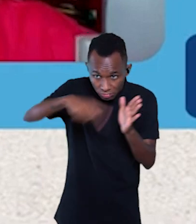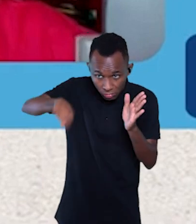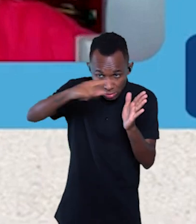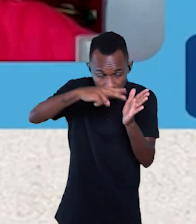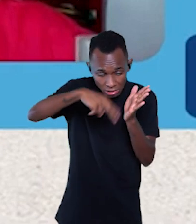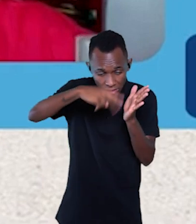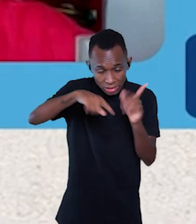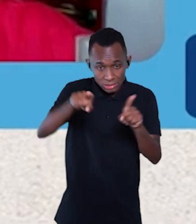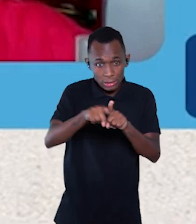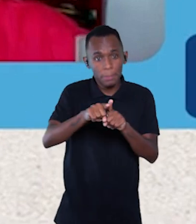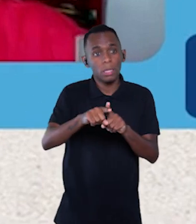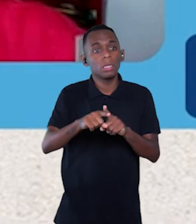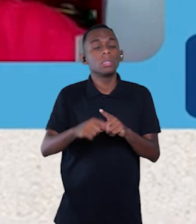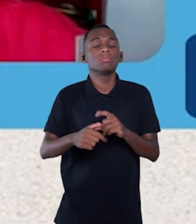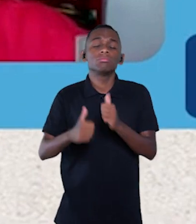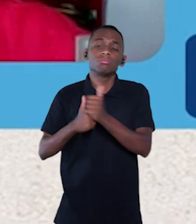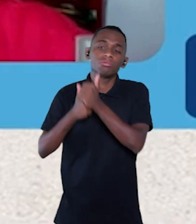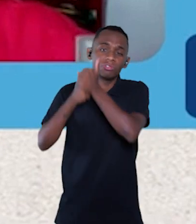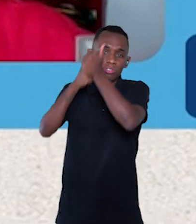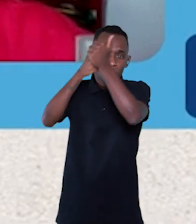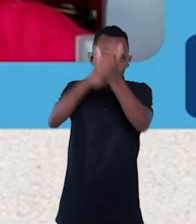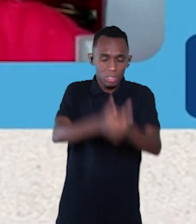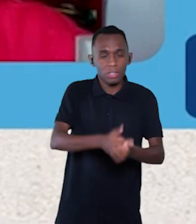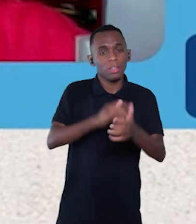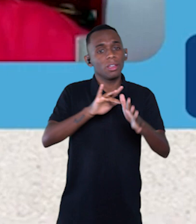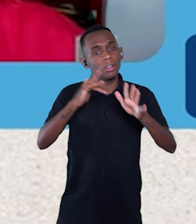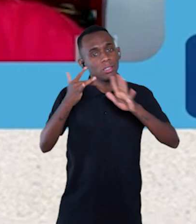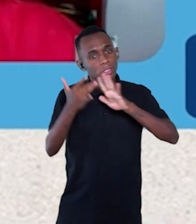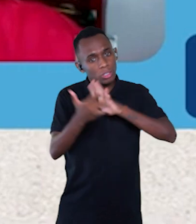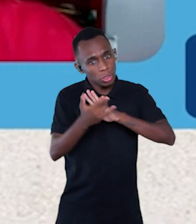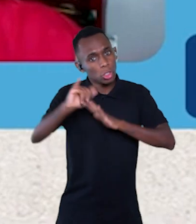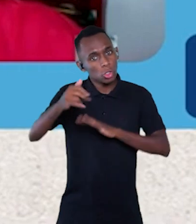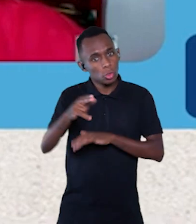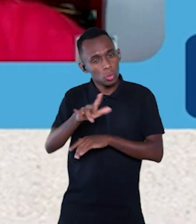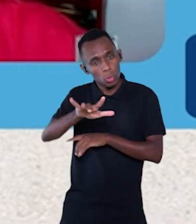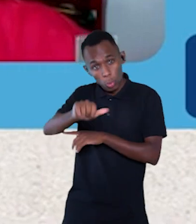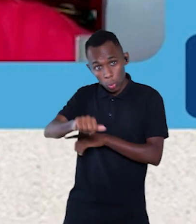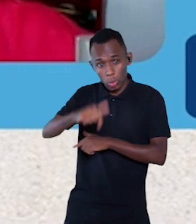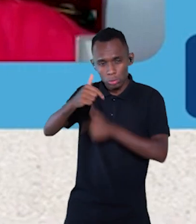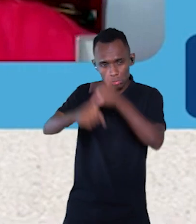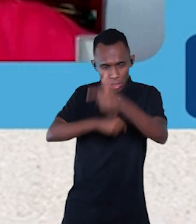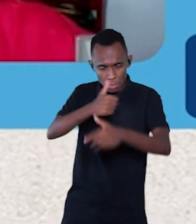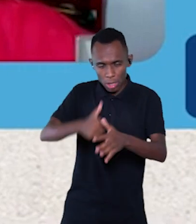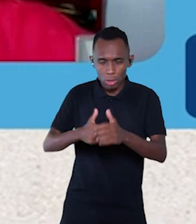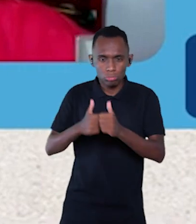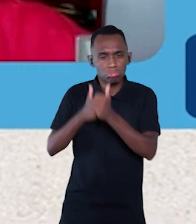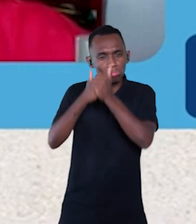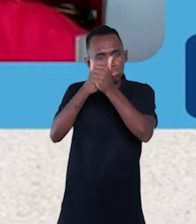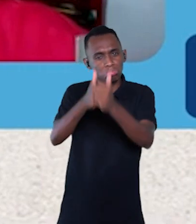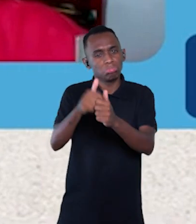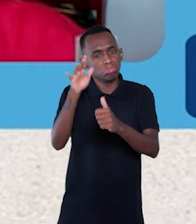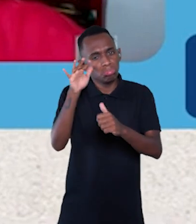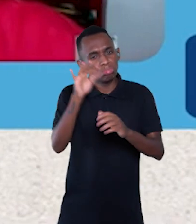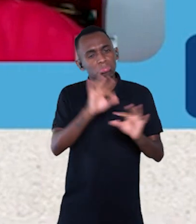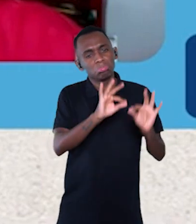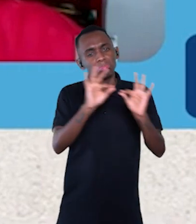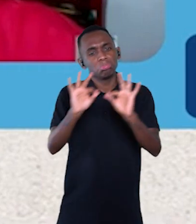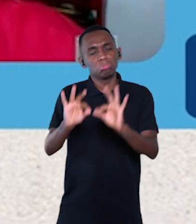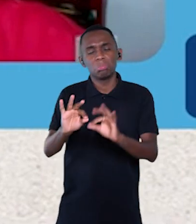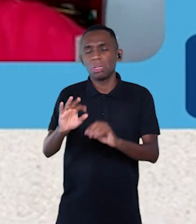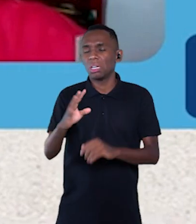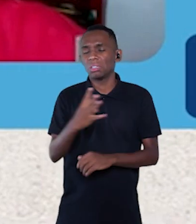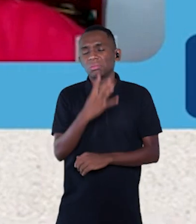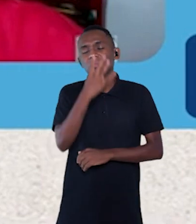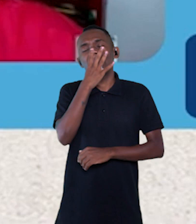recomendo. E vamos seguir a Júlia nas redes sociais, acompanhar o trabalho dela, porque, assim, é